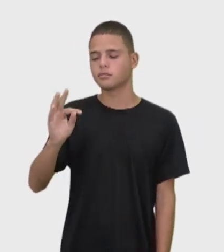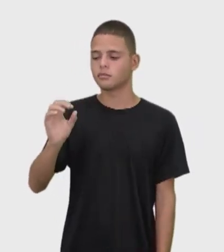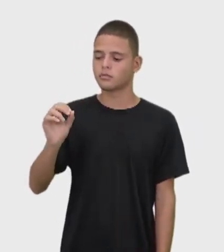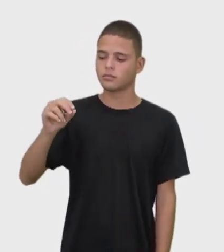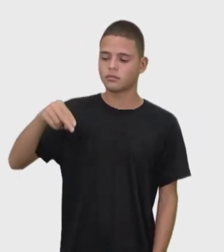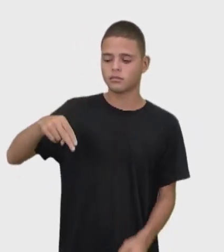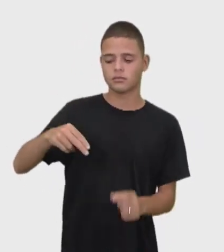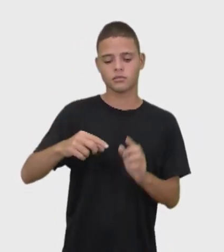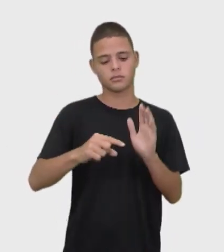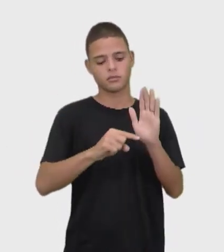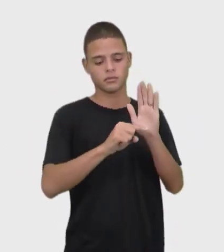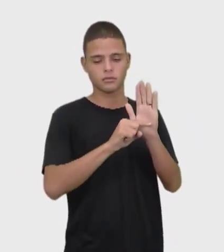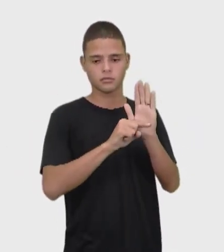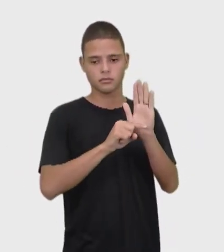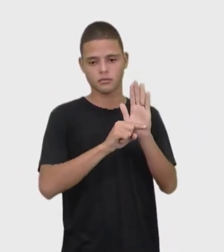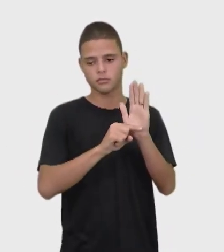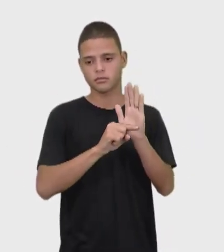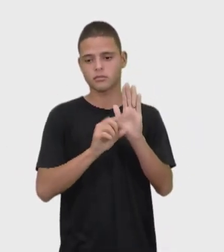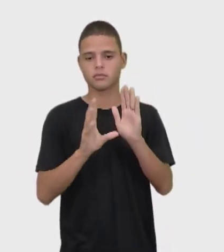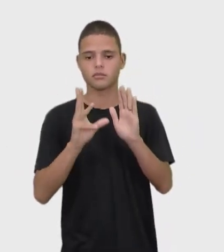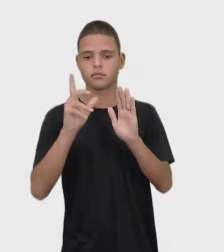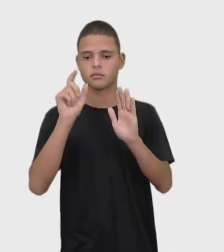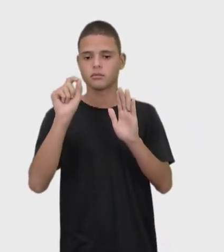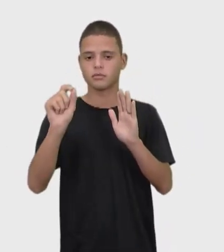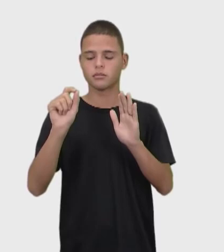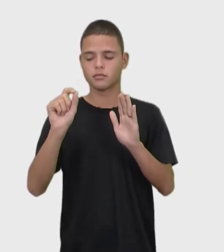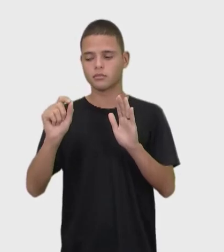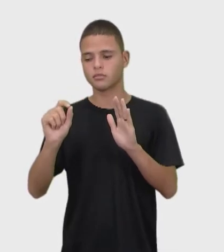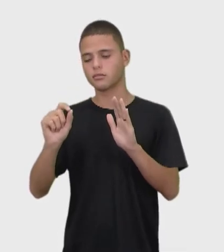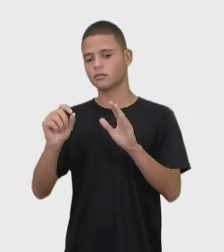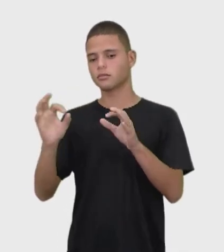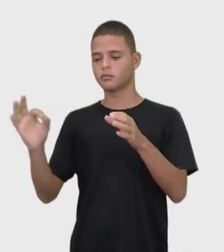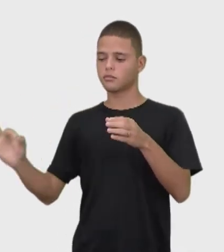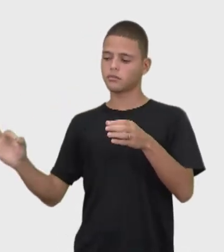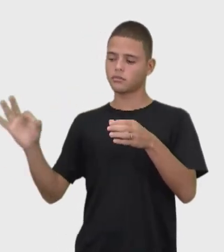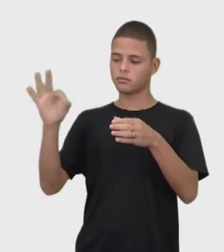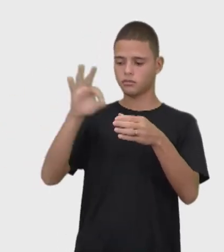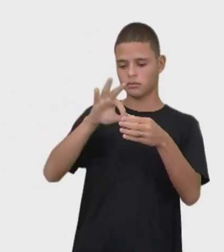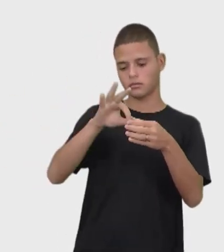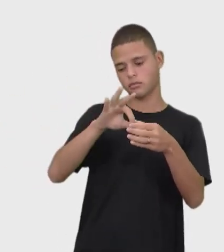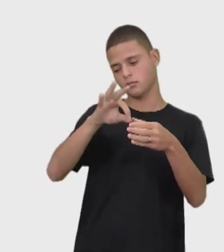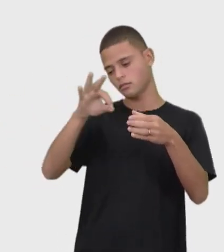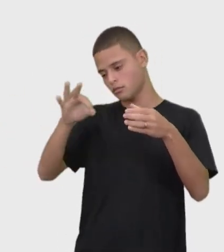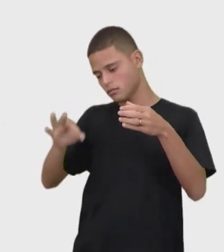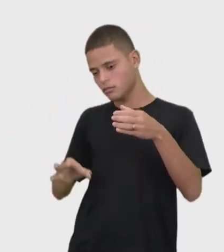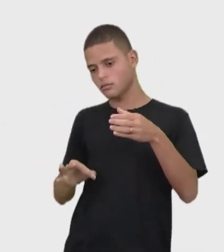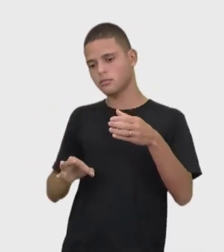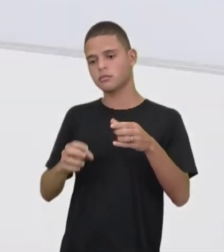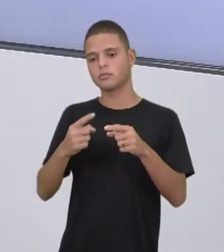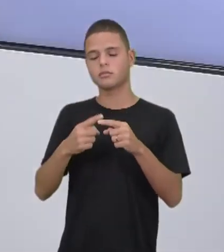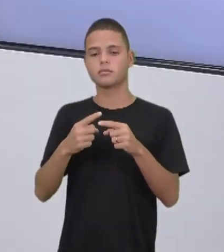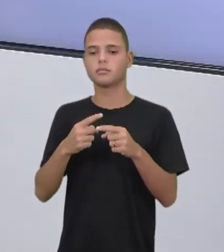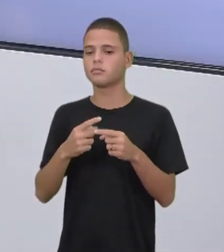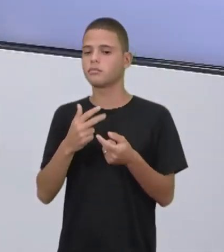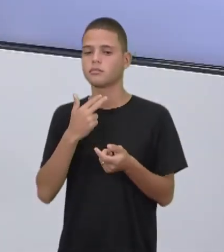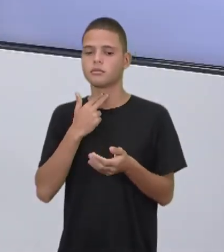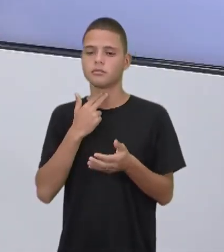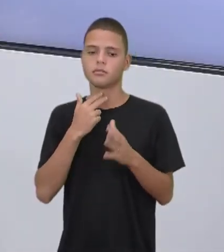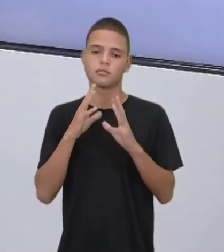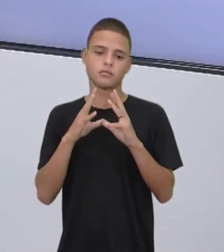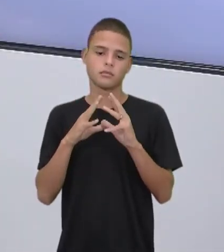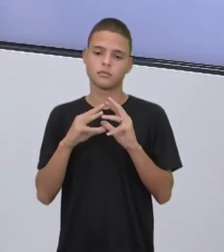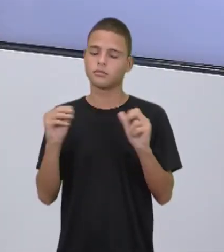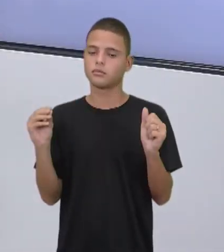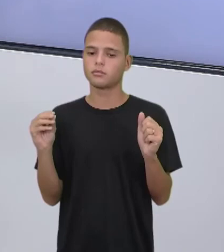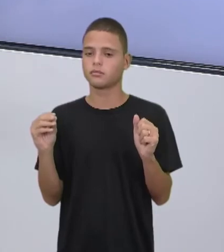Então o fóton, ele surge quando o elétron salta de camada para baixo. Porque a energia ela não pode sumir, lembra disso? A